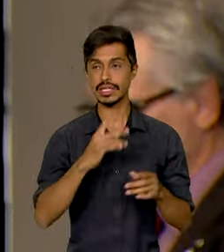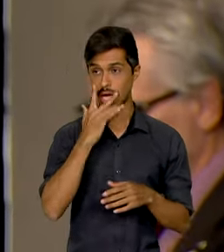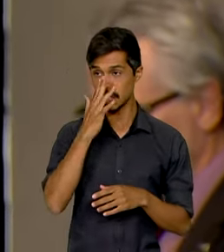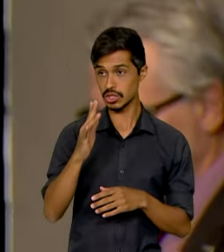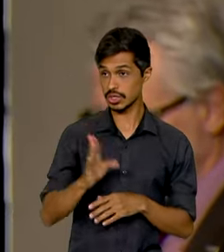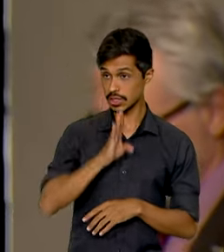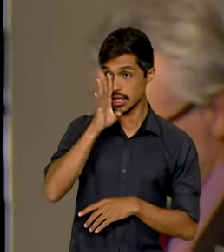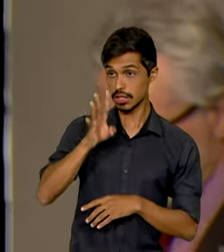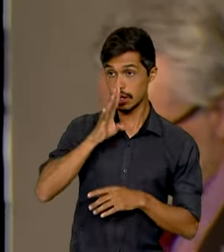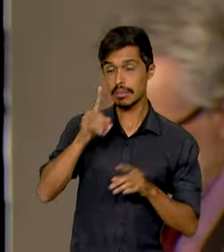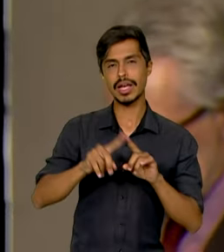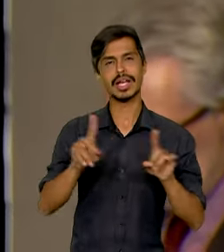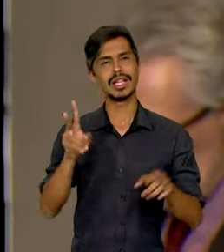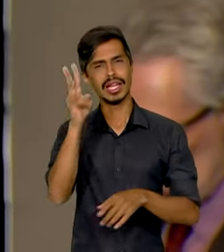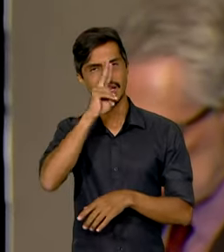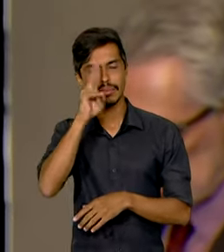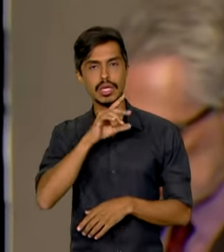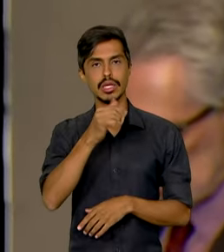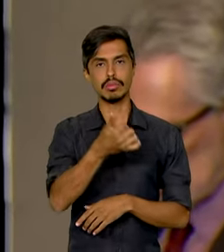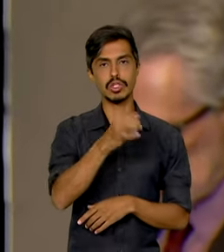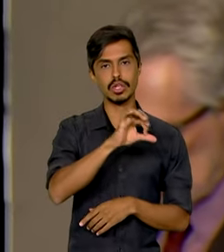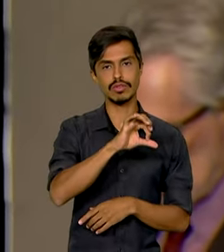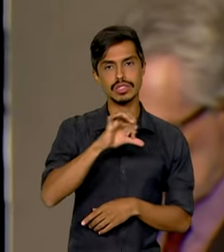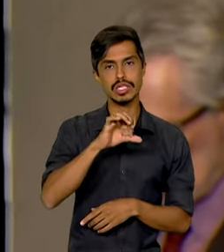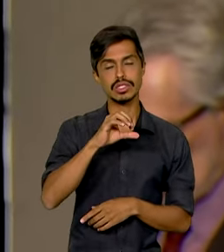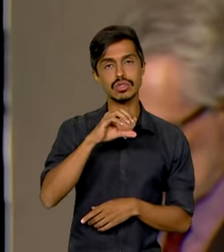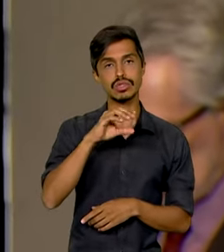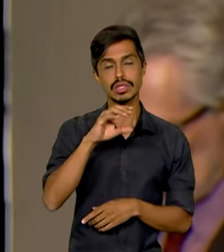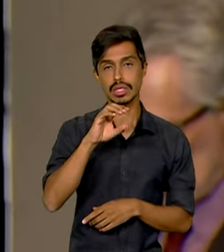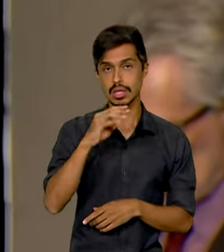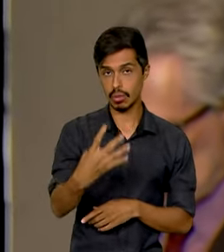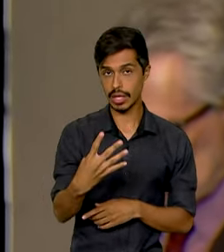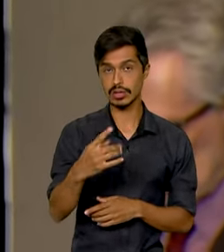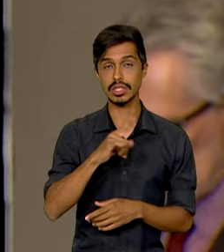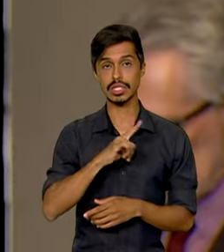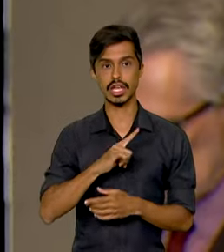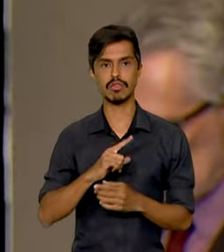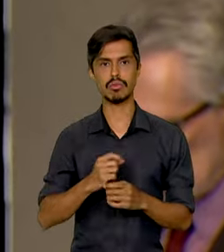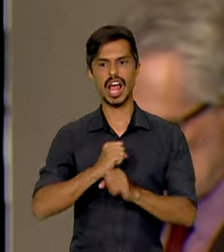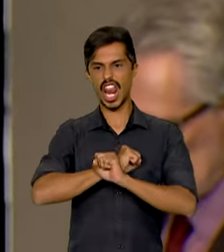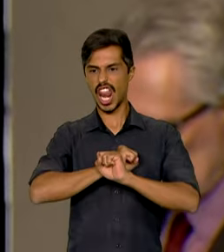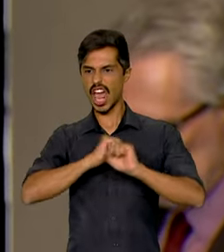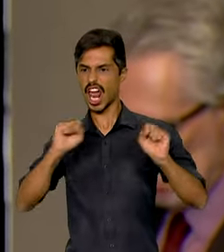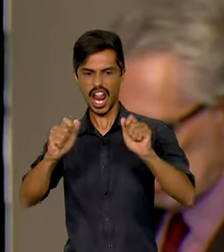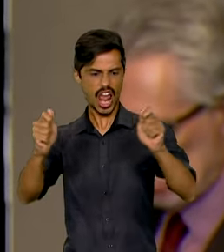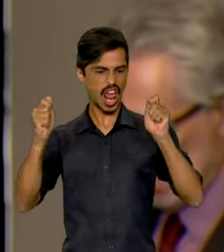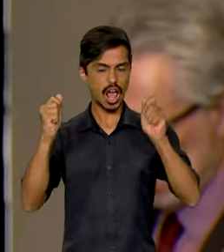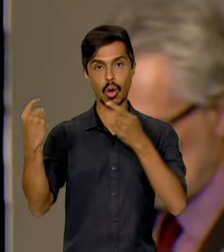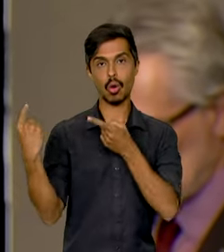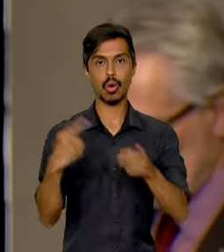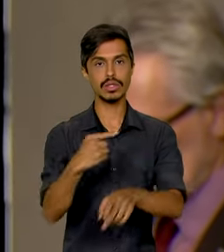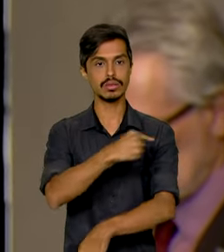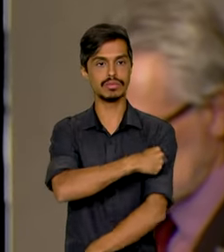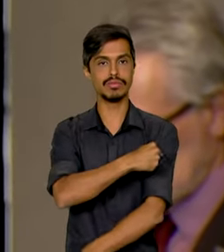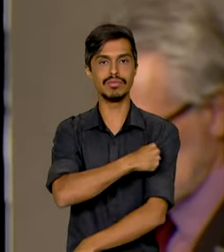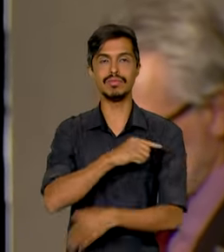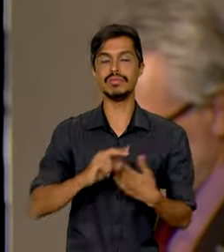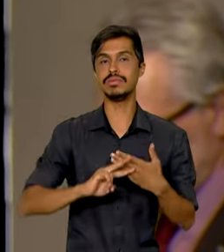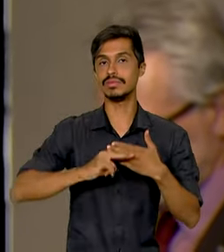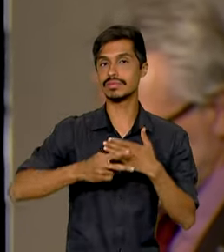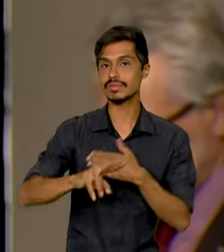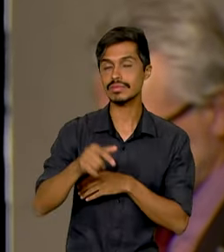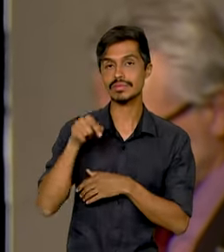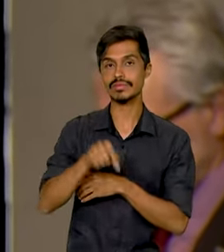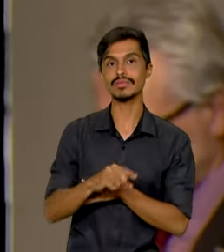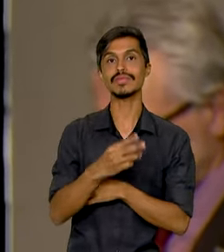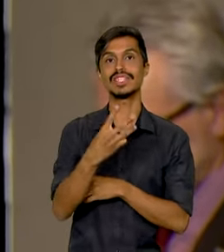recordar que em 1904 tivemos uma revolta contra a vacinação obrigatória que resultou na morte, naquele